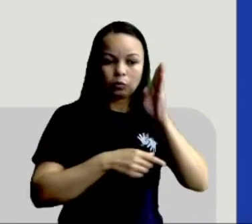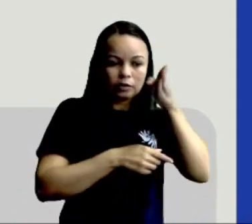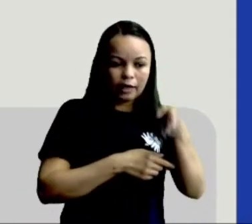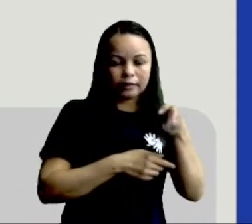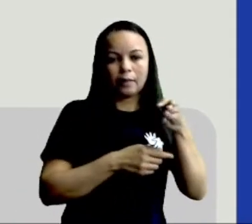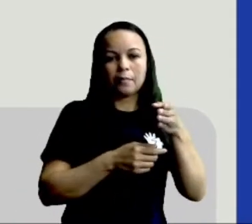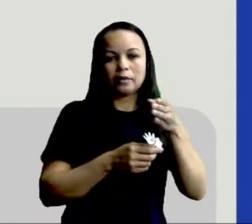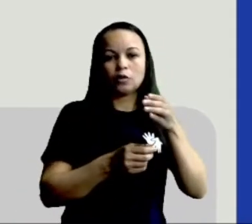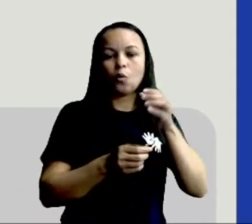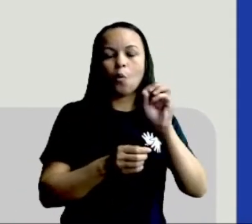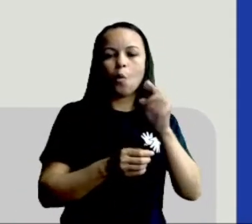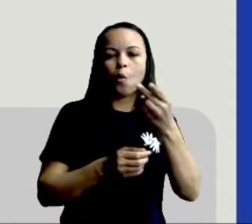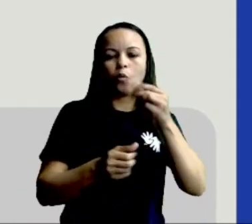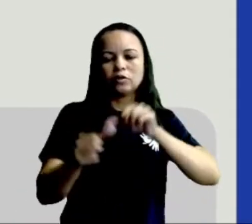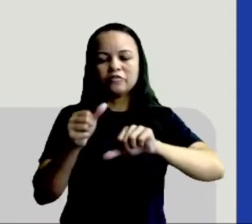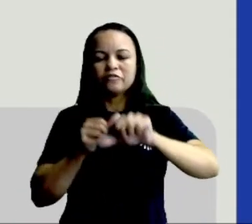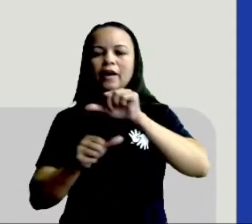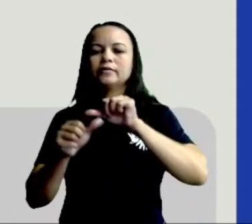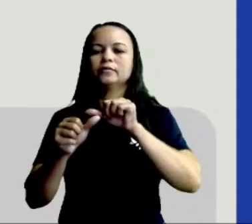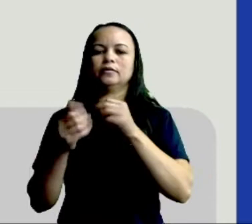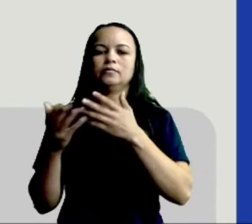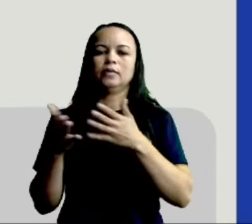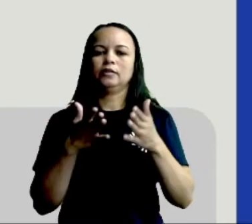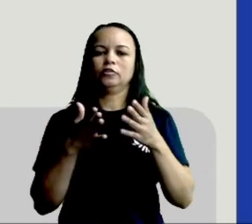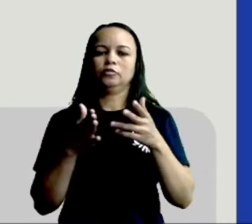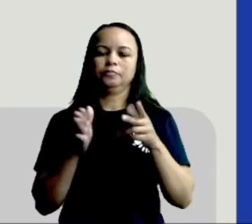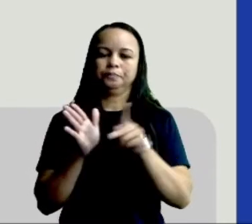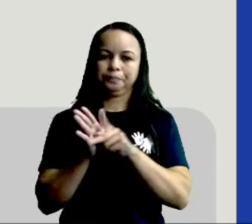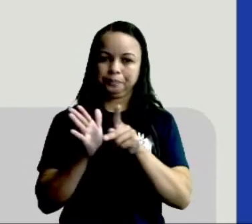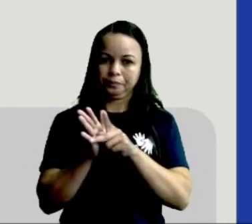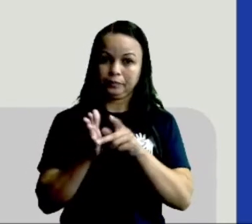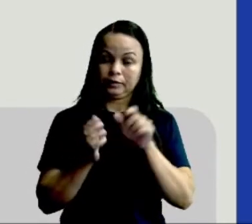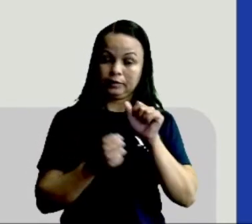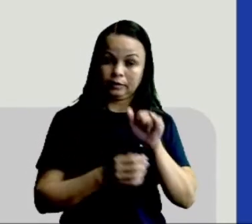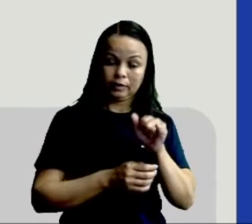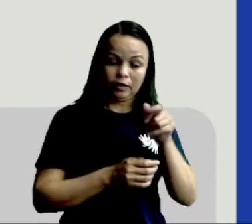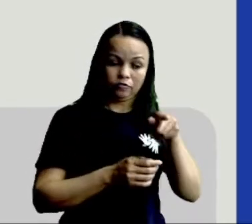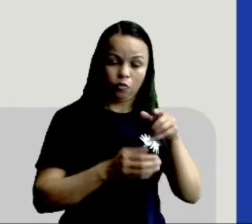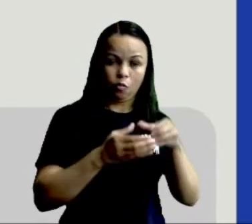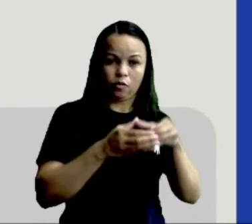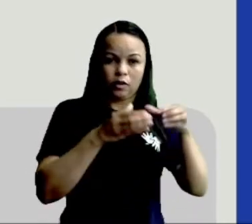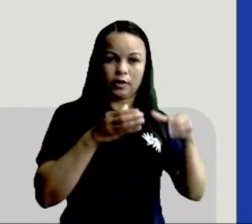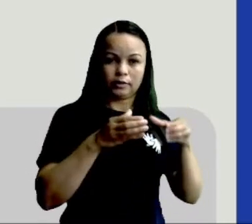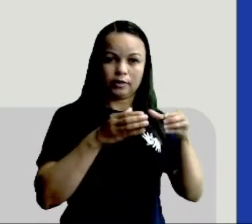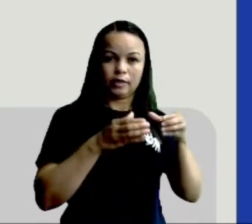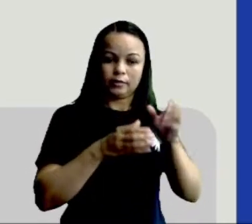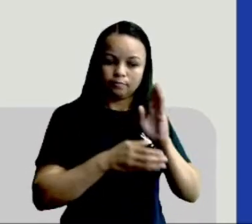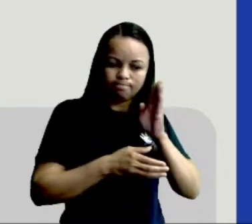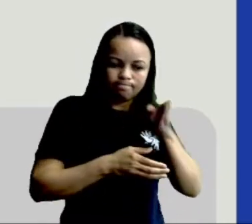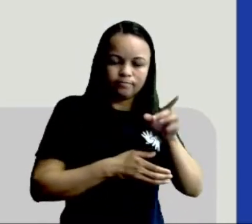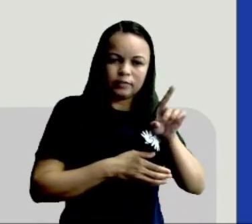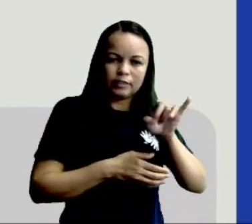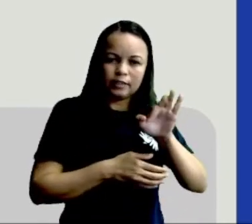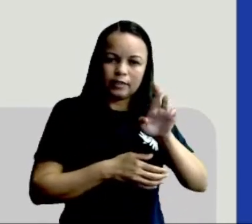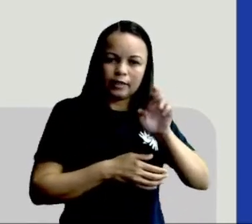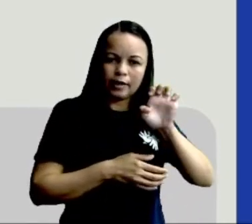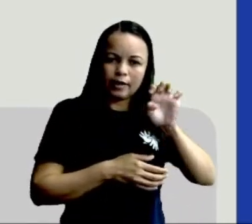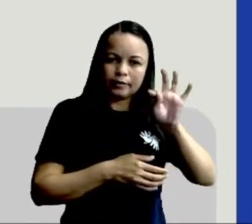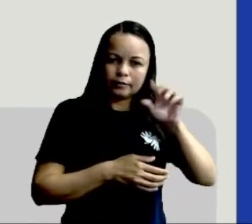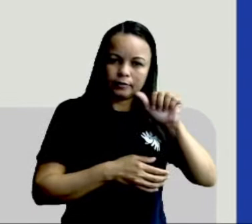ou inversamente proporcionais. Se ela for diretamente proporcionais, né, eu não vou